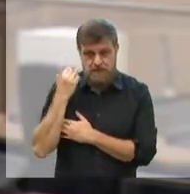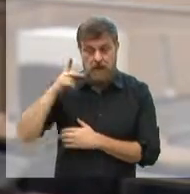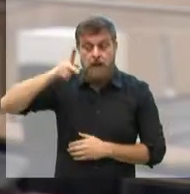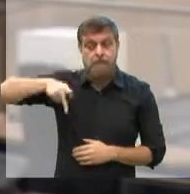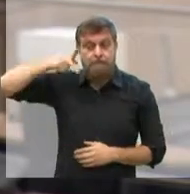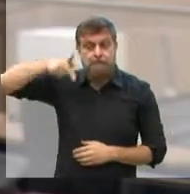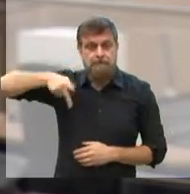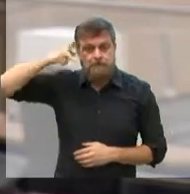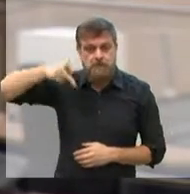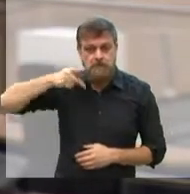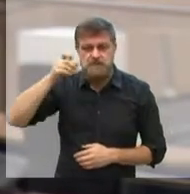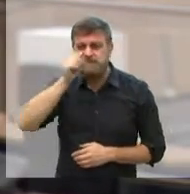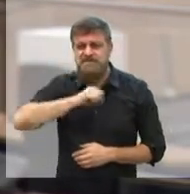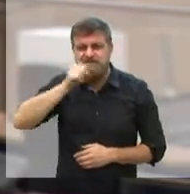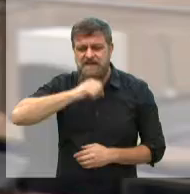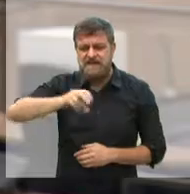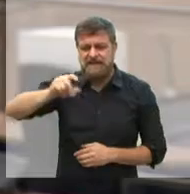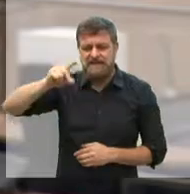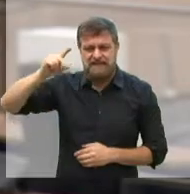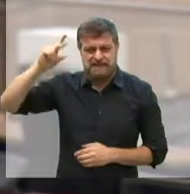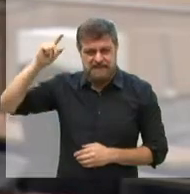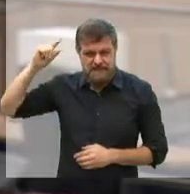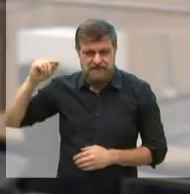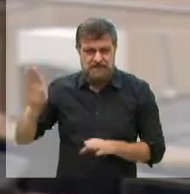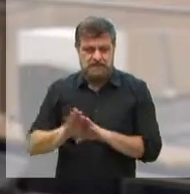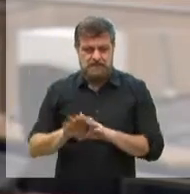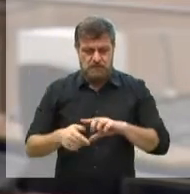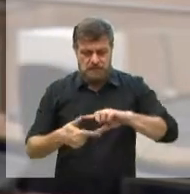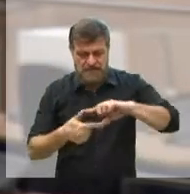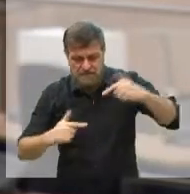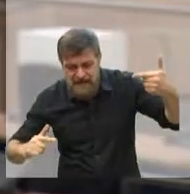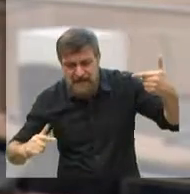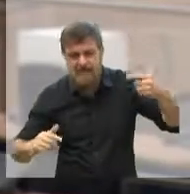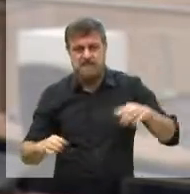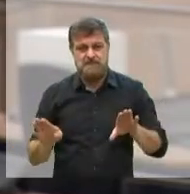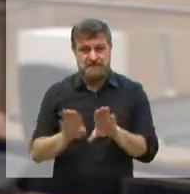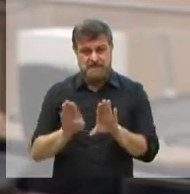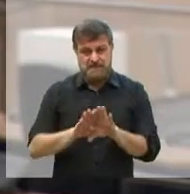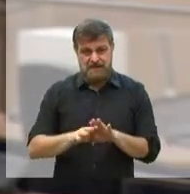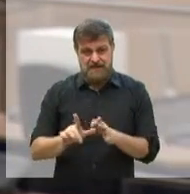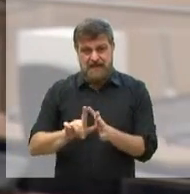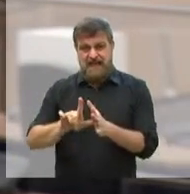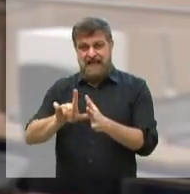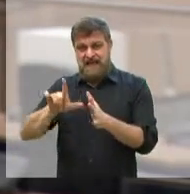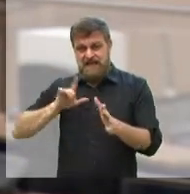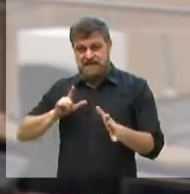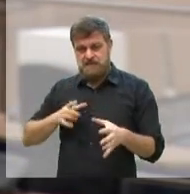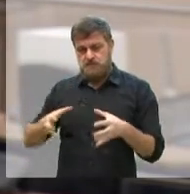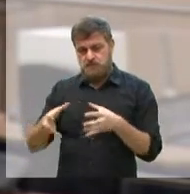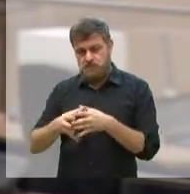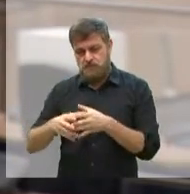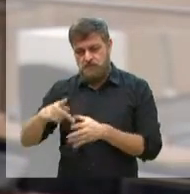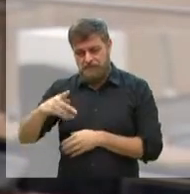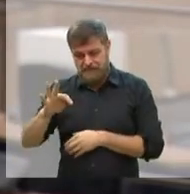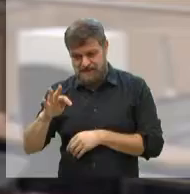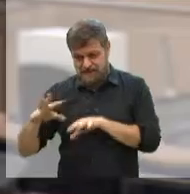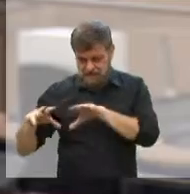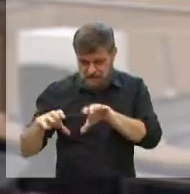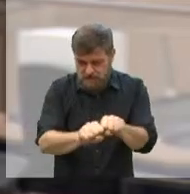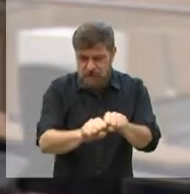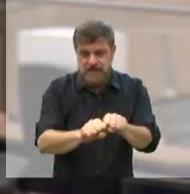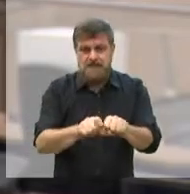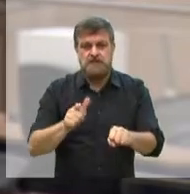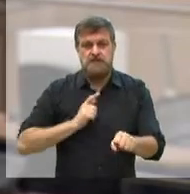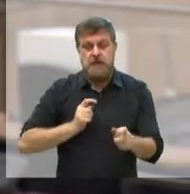Das políticas anteriores, na época do neoliberalismo, aí, antes da tomada realmente da esquerda, começou-se um grande movimento de